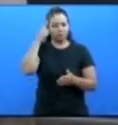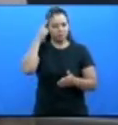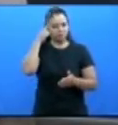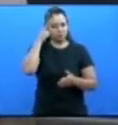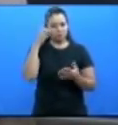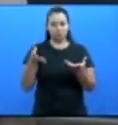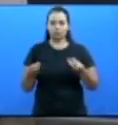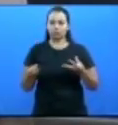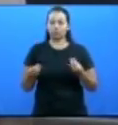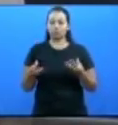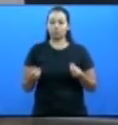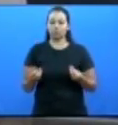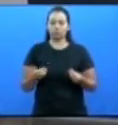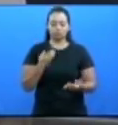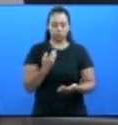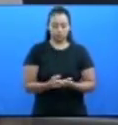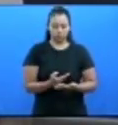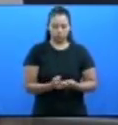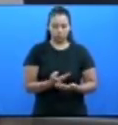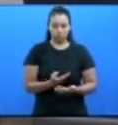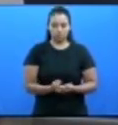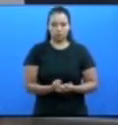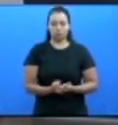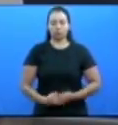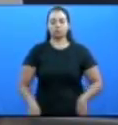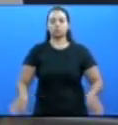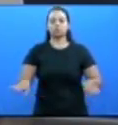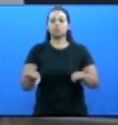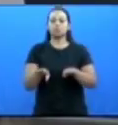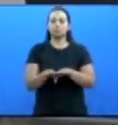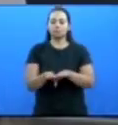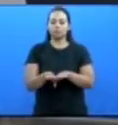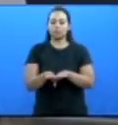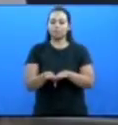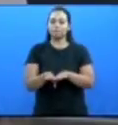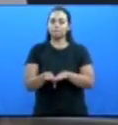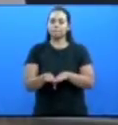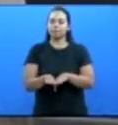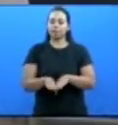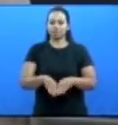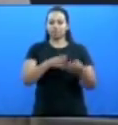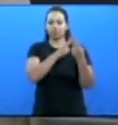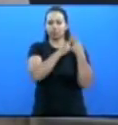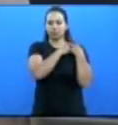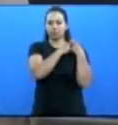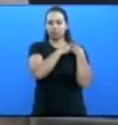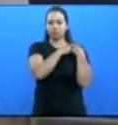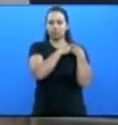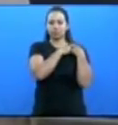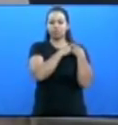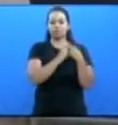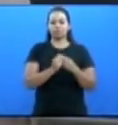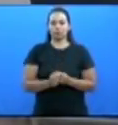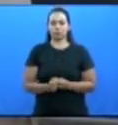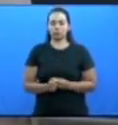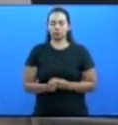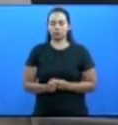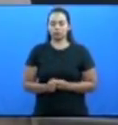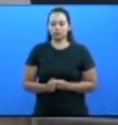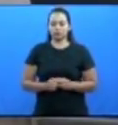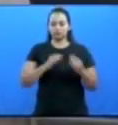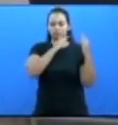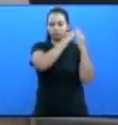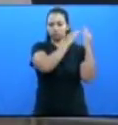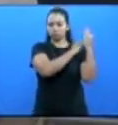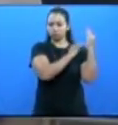esse projeto, porque é de suma responsabilidade a elaboração de um projeto dessa natureza,